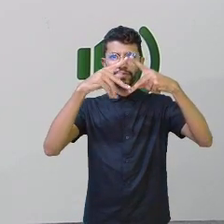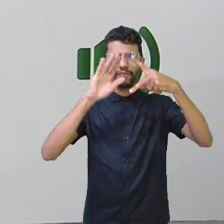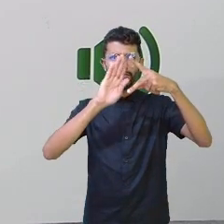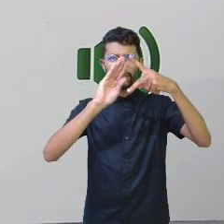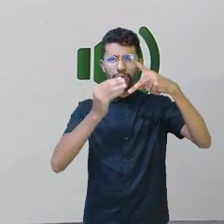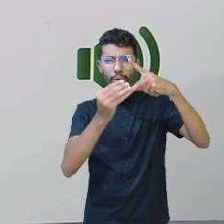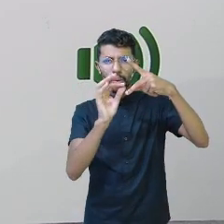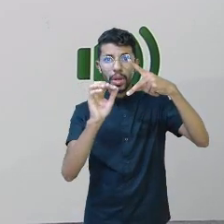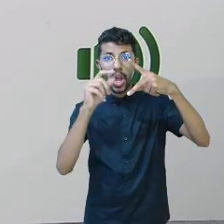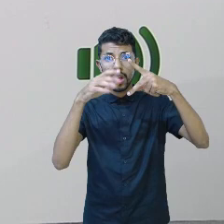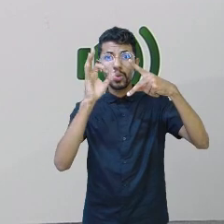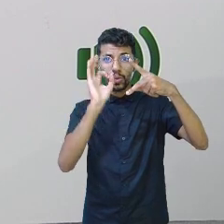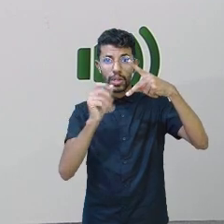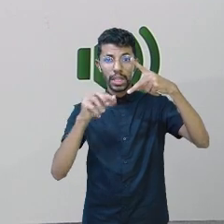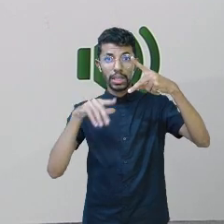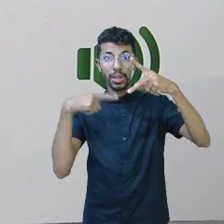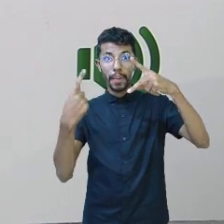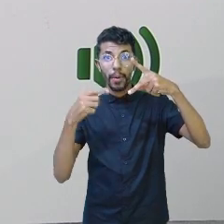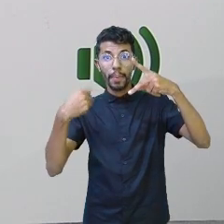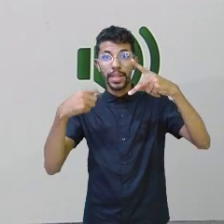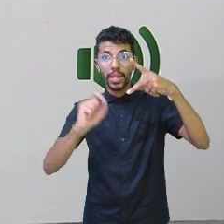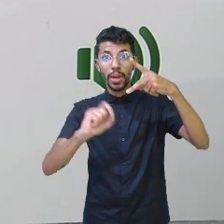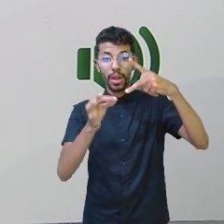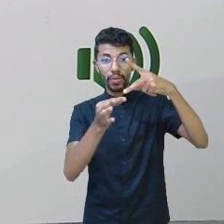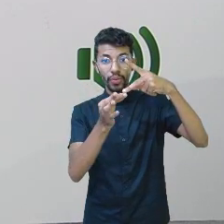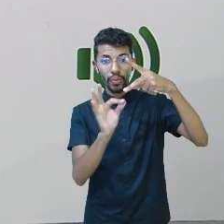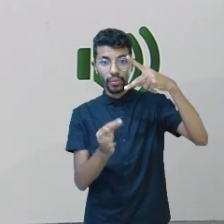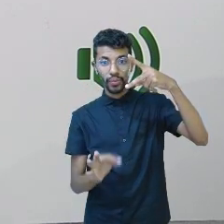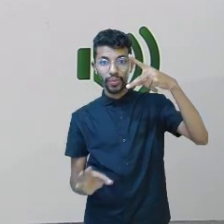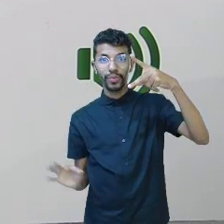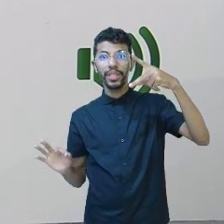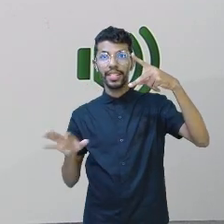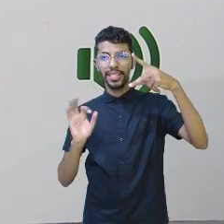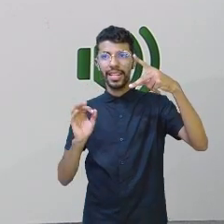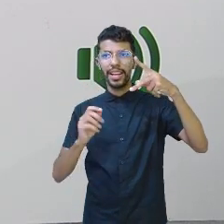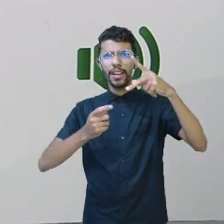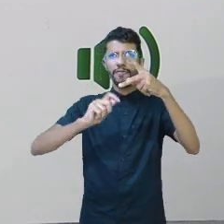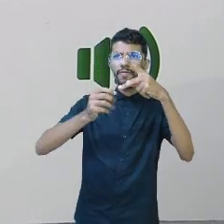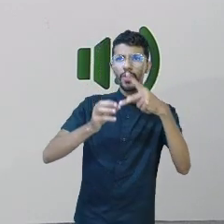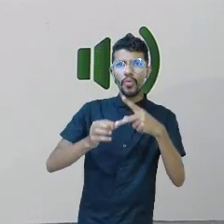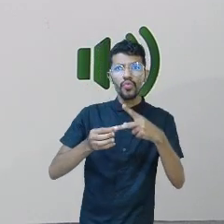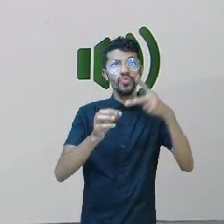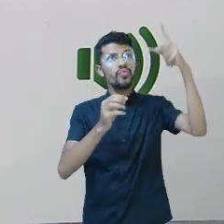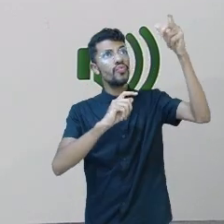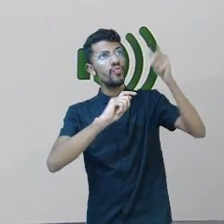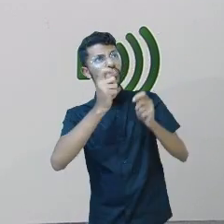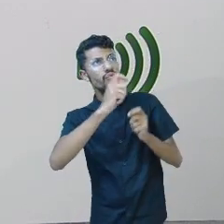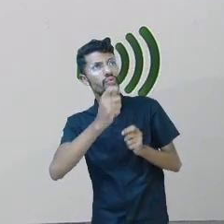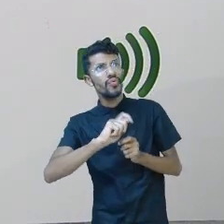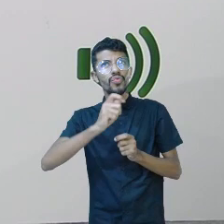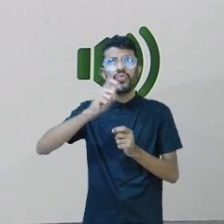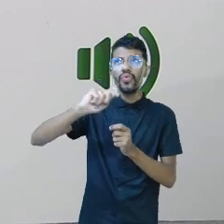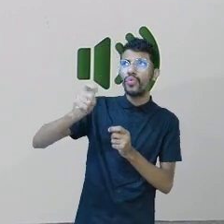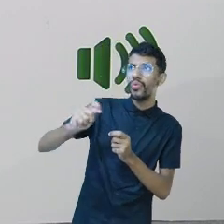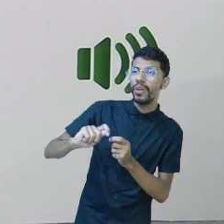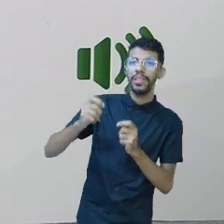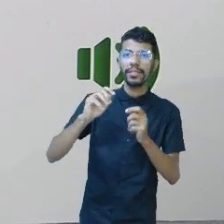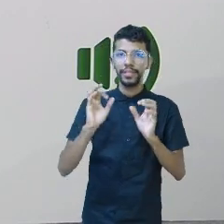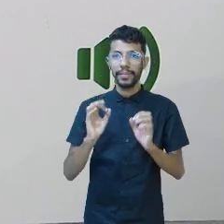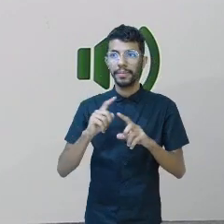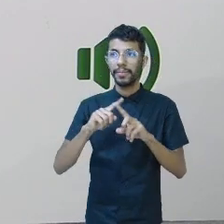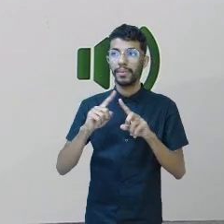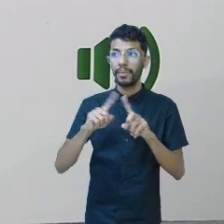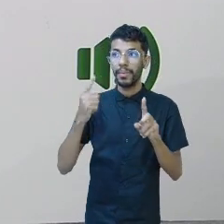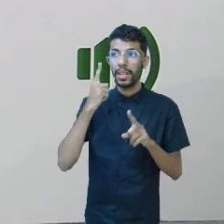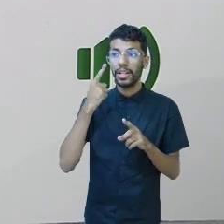se equilibrar no céu, né? Onde você quiser empinar essa pipa. Mas olha, é